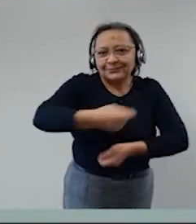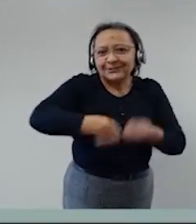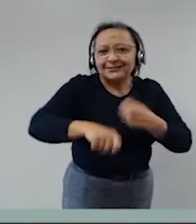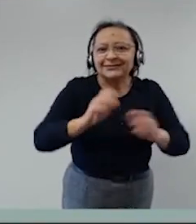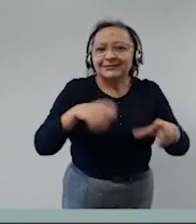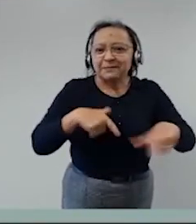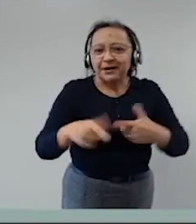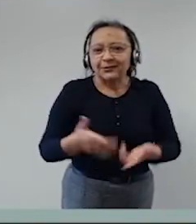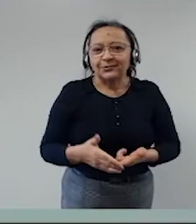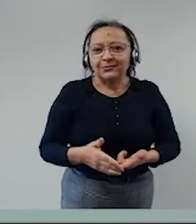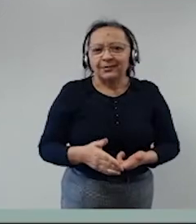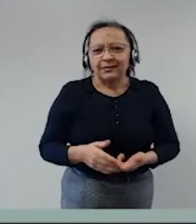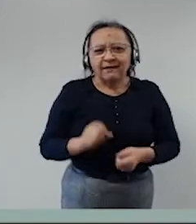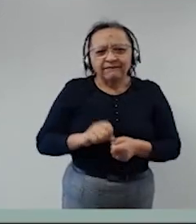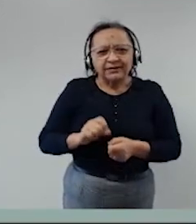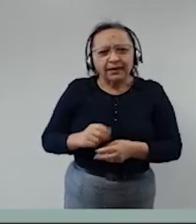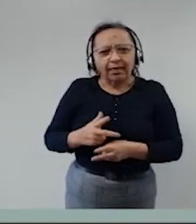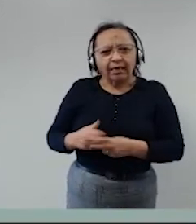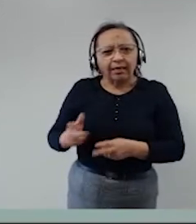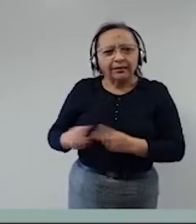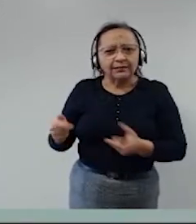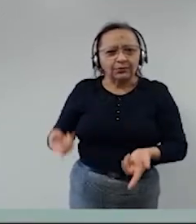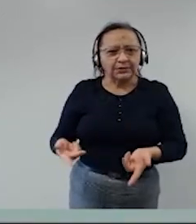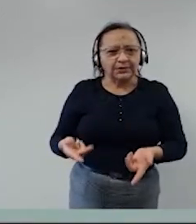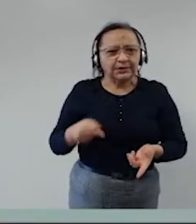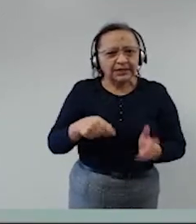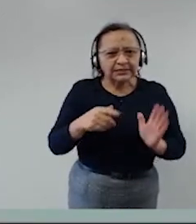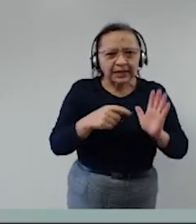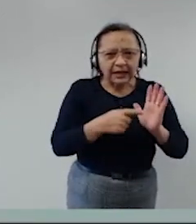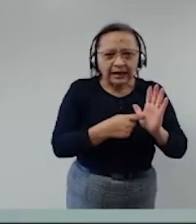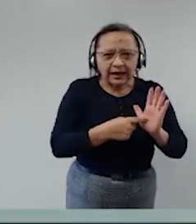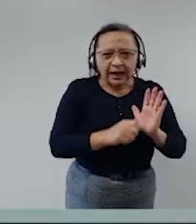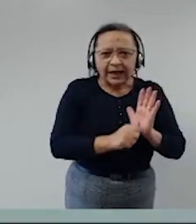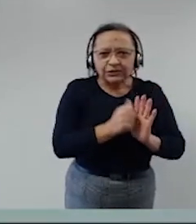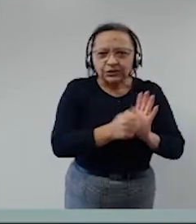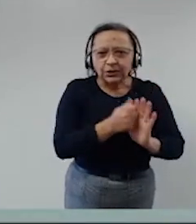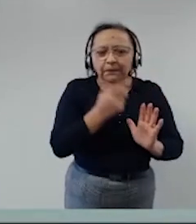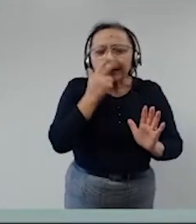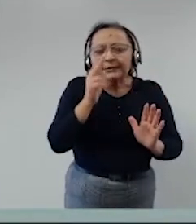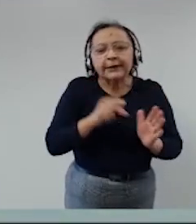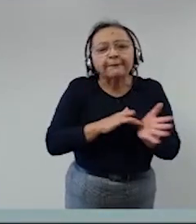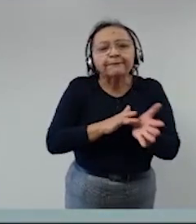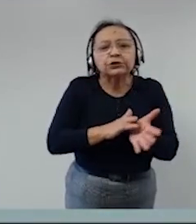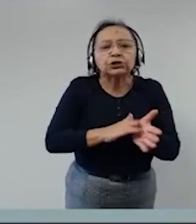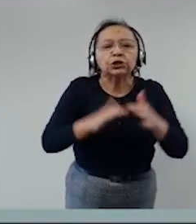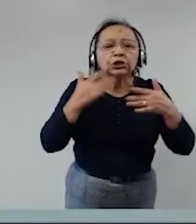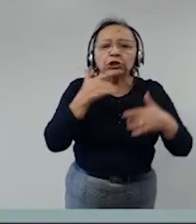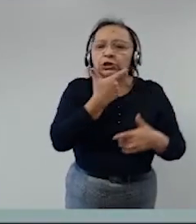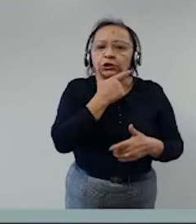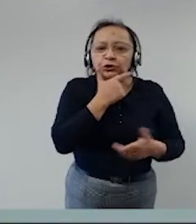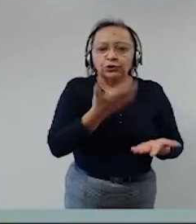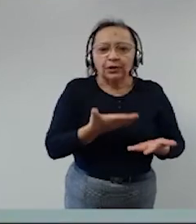Fazer tábula rasa desse dispositivo é querer sorrir, não é,